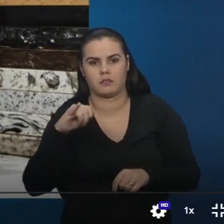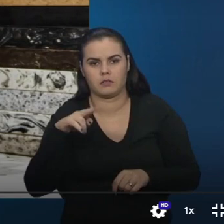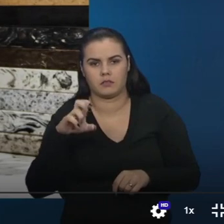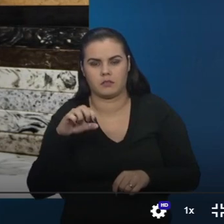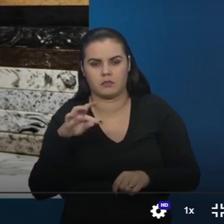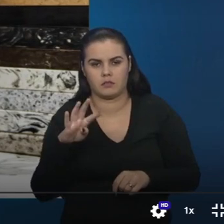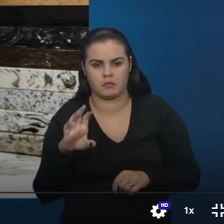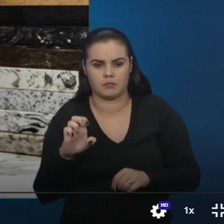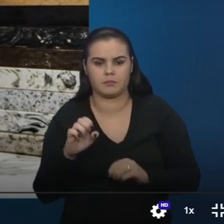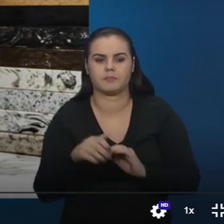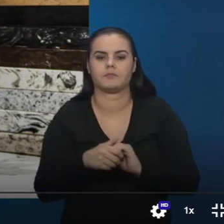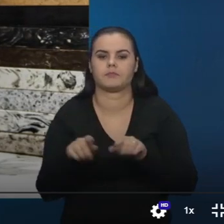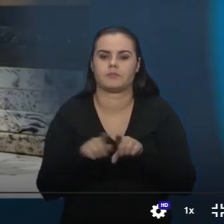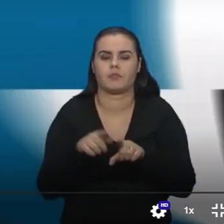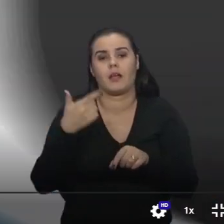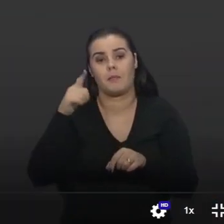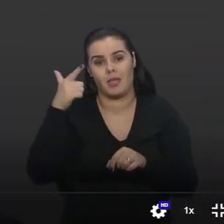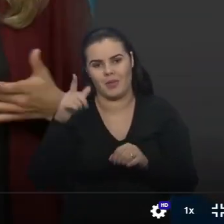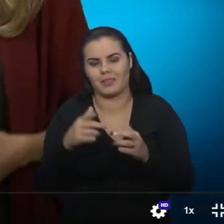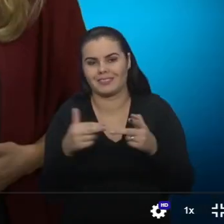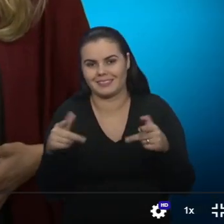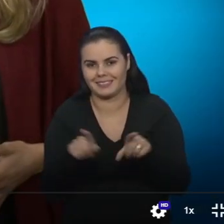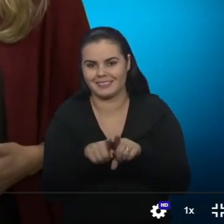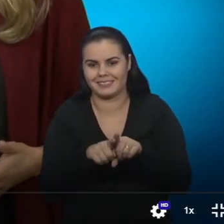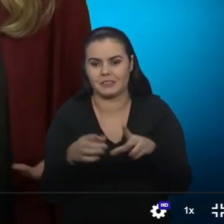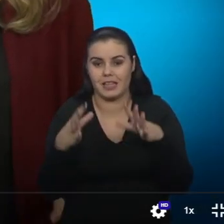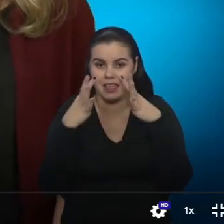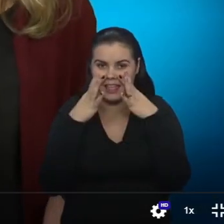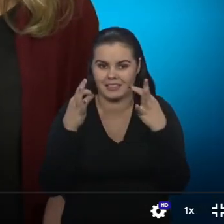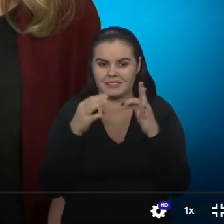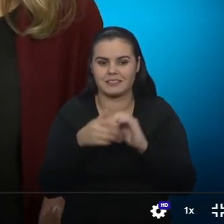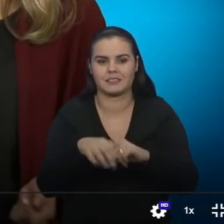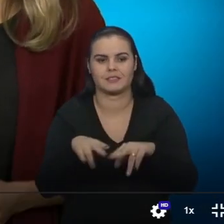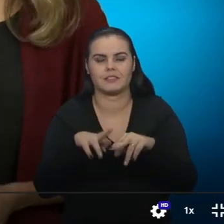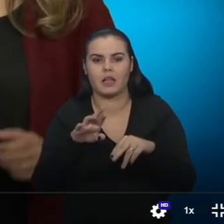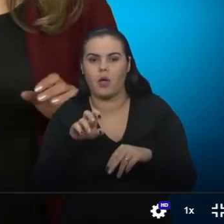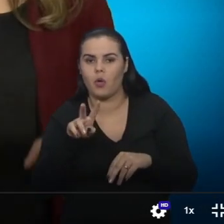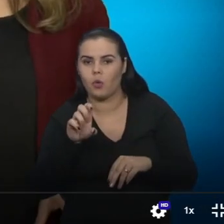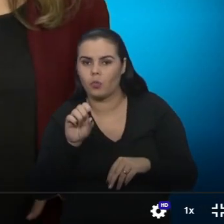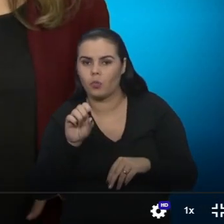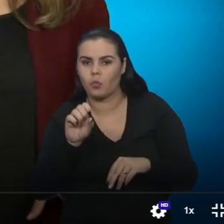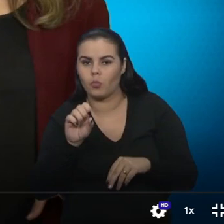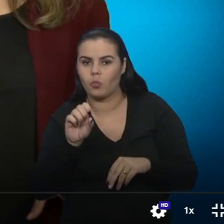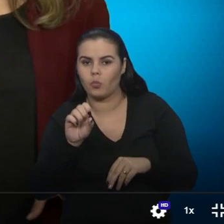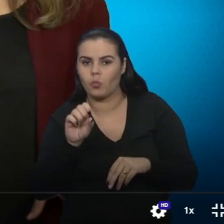térmica linear, entre outros aspectos. No revestimento de pisos e paredes,